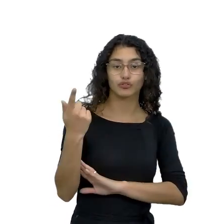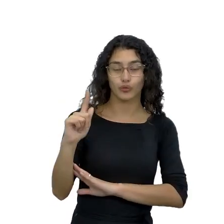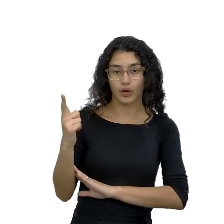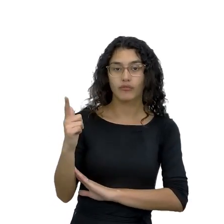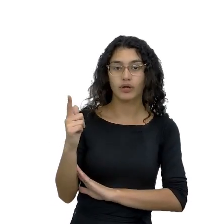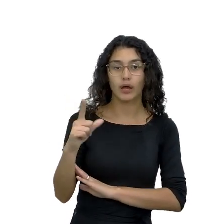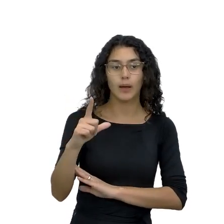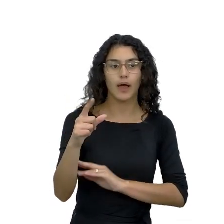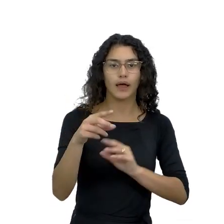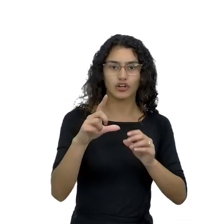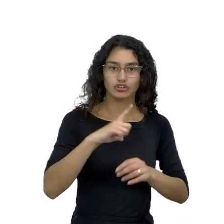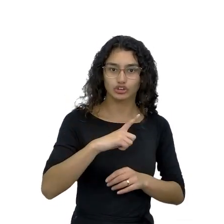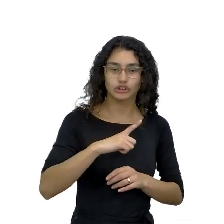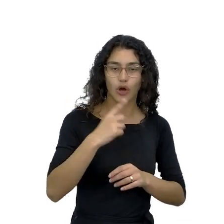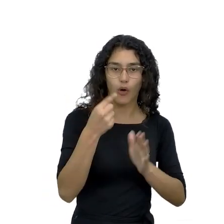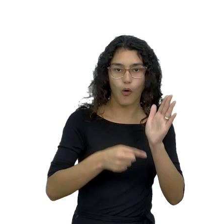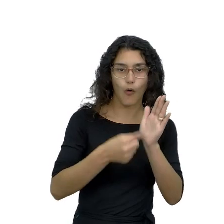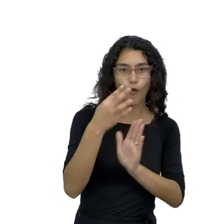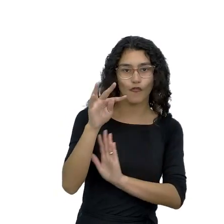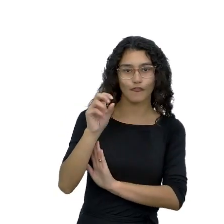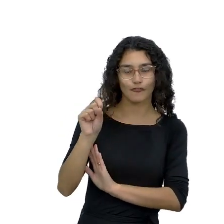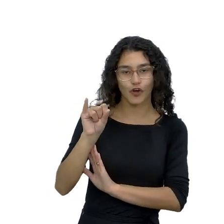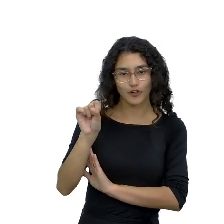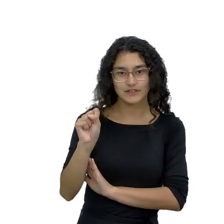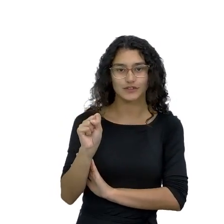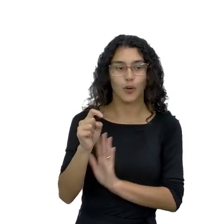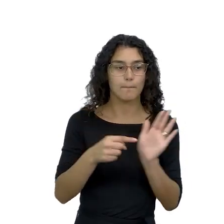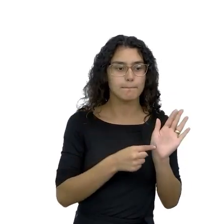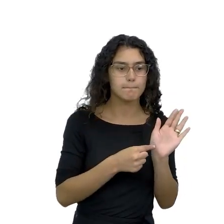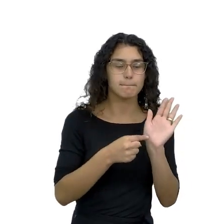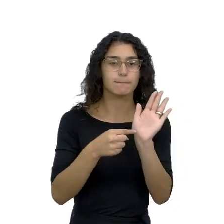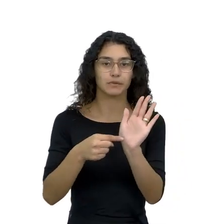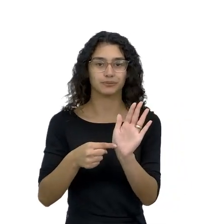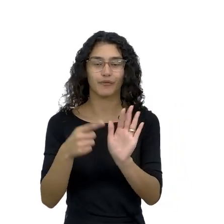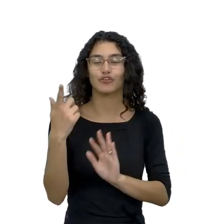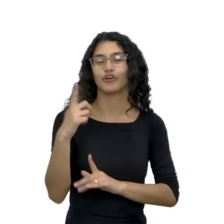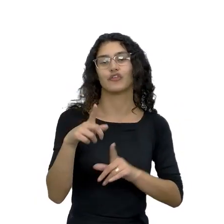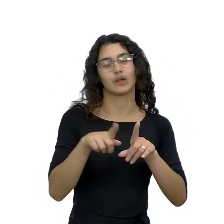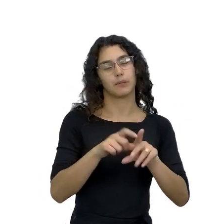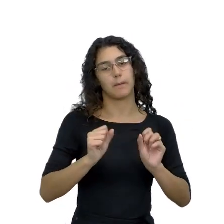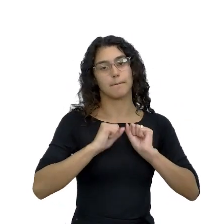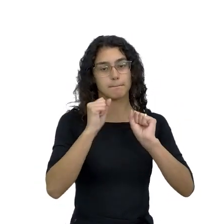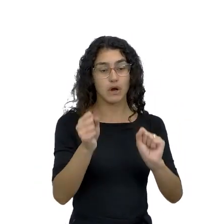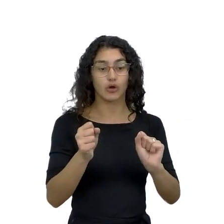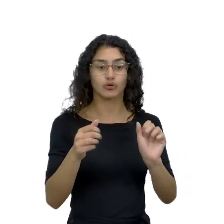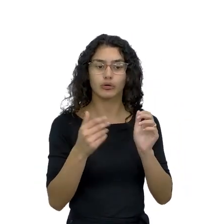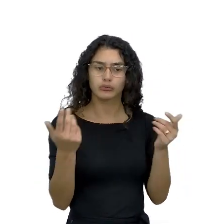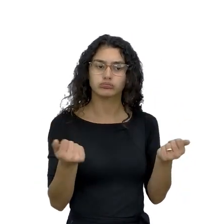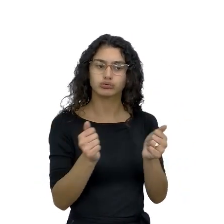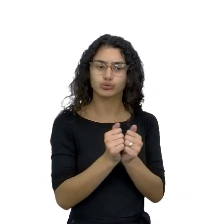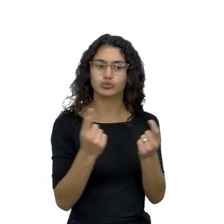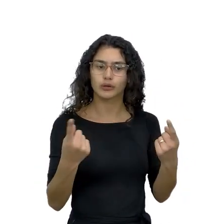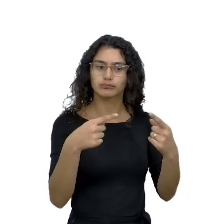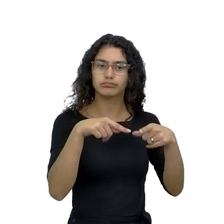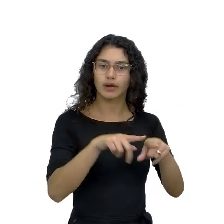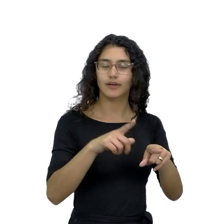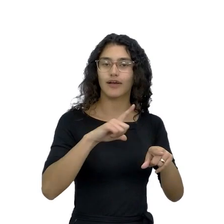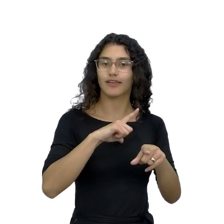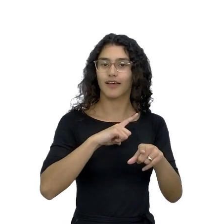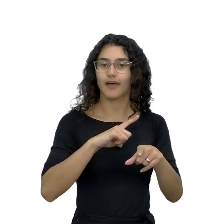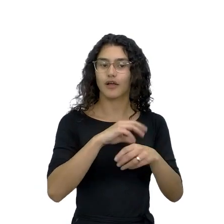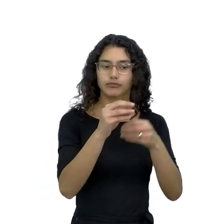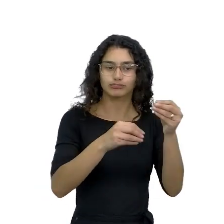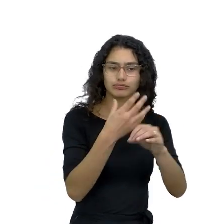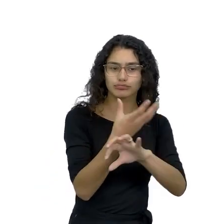poderia também entrar nessa parceria com história. Então, a geografia também poderia entrar nessa parceria, viu? Foi